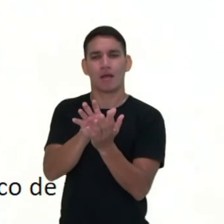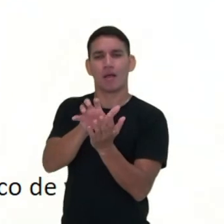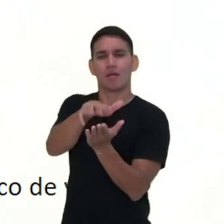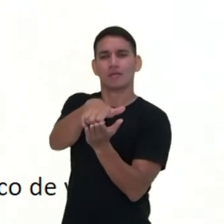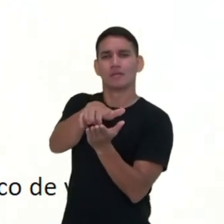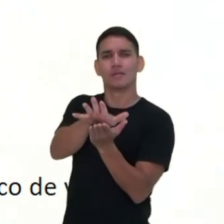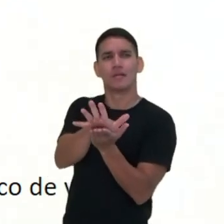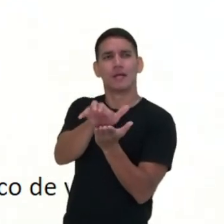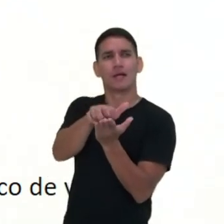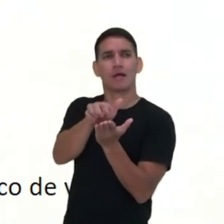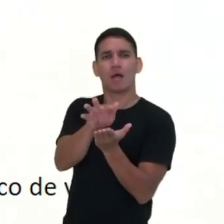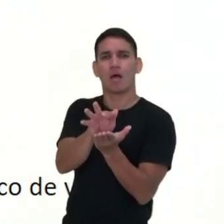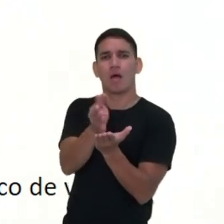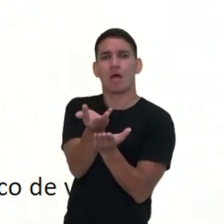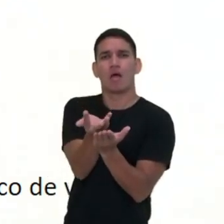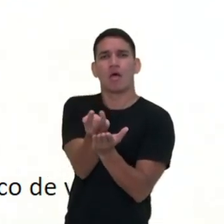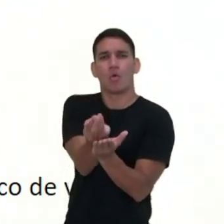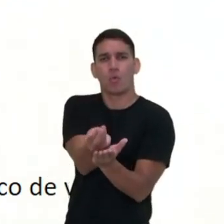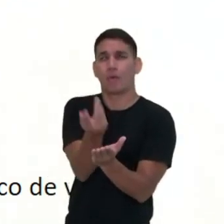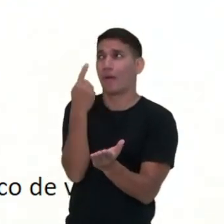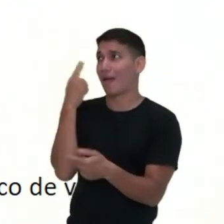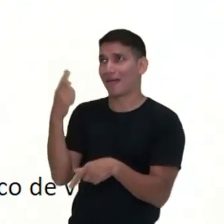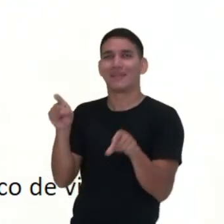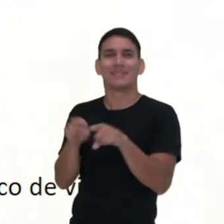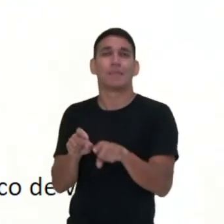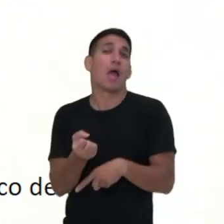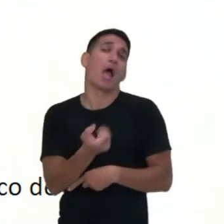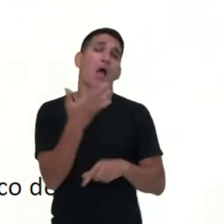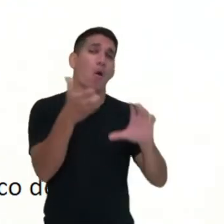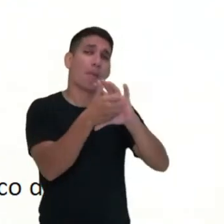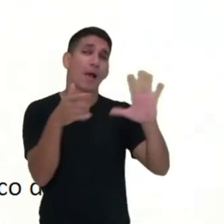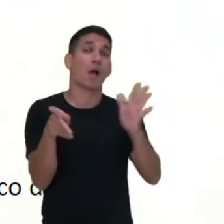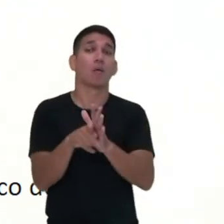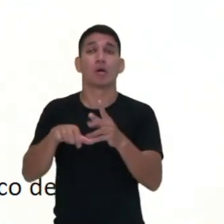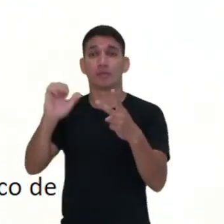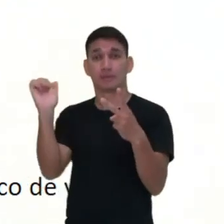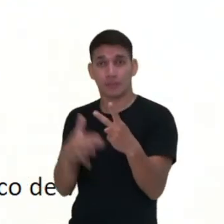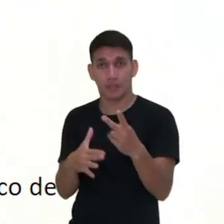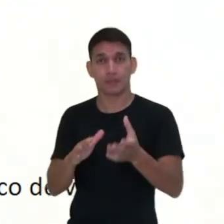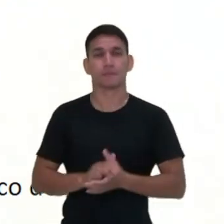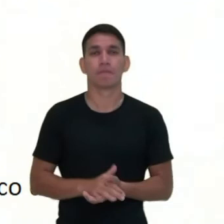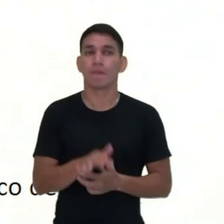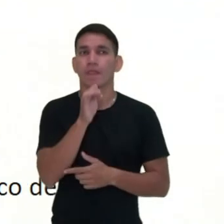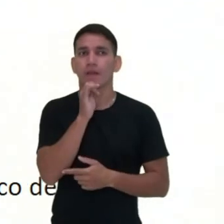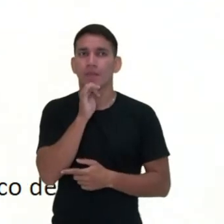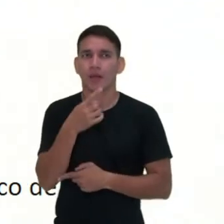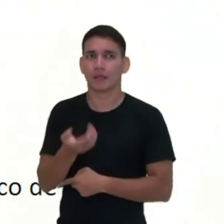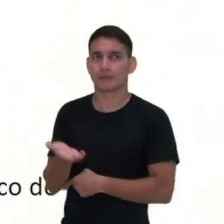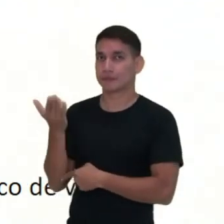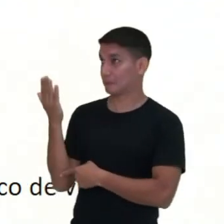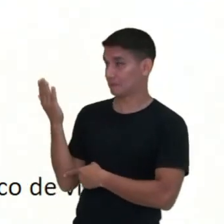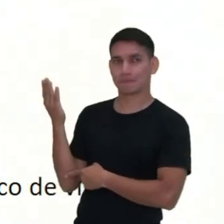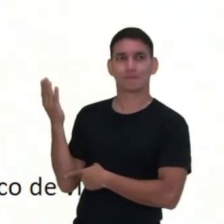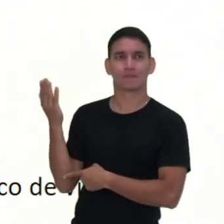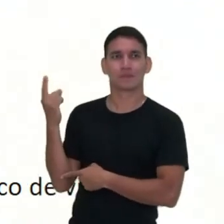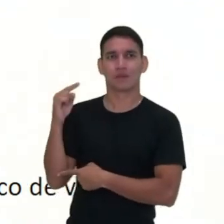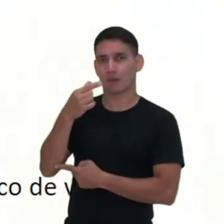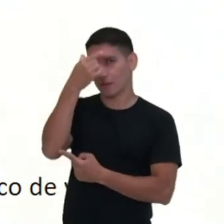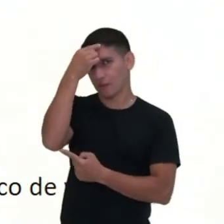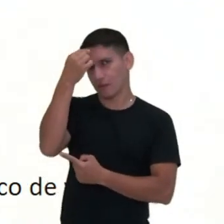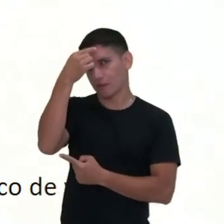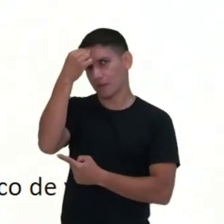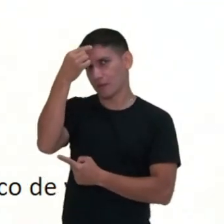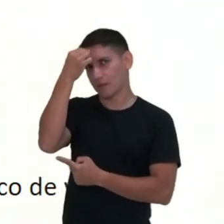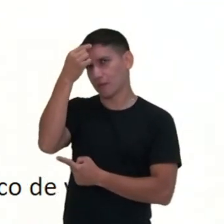algumas características são determinadas por alelos já recessivos, por exemplo, bico de viúva, tá? Que seria a